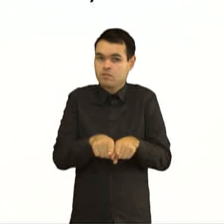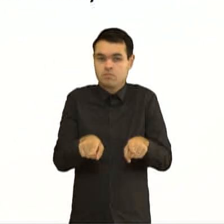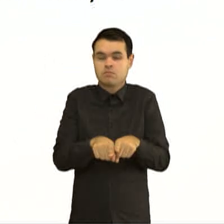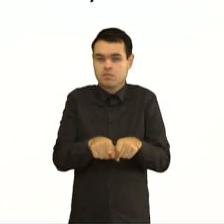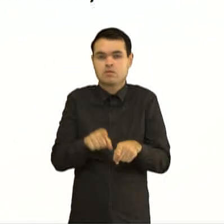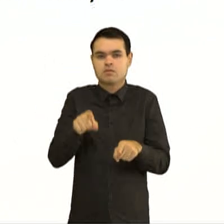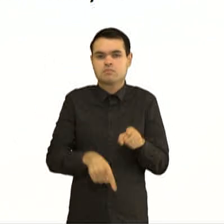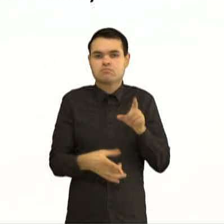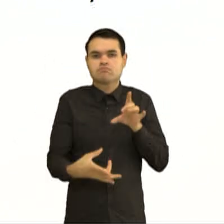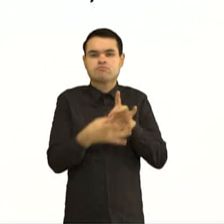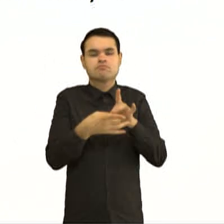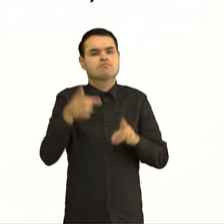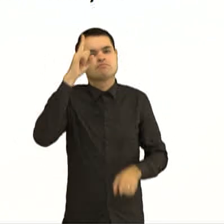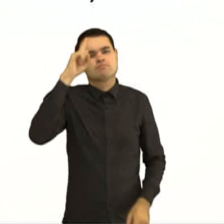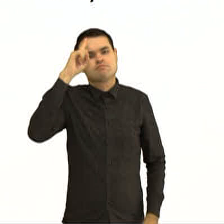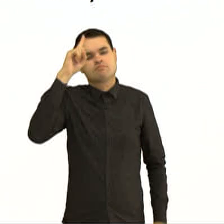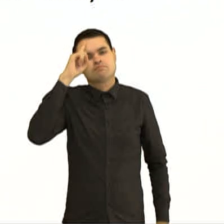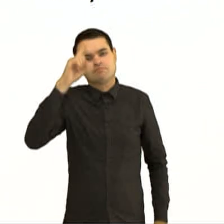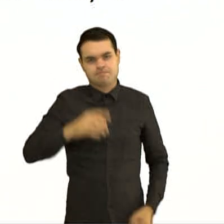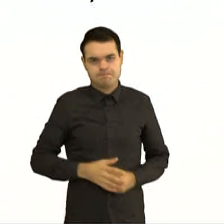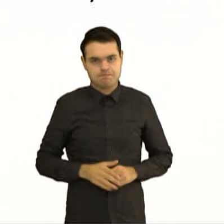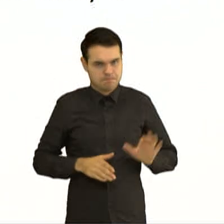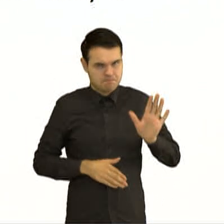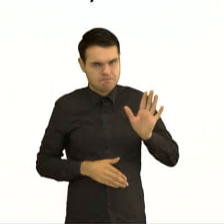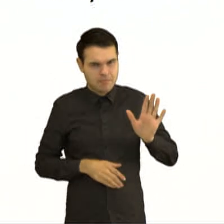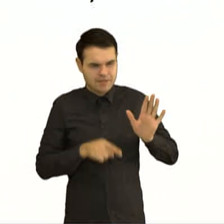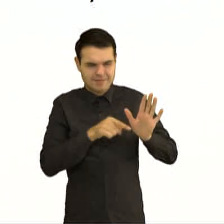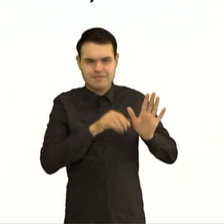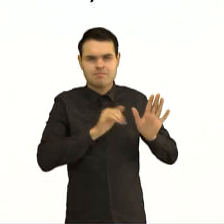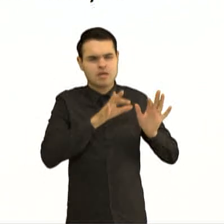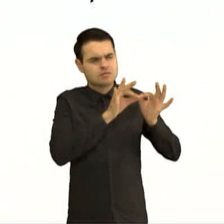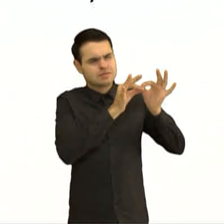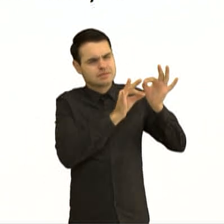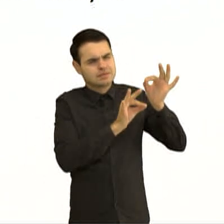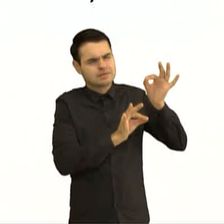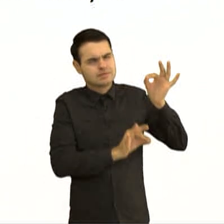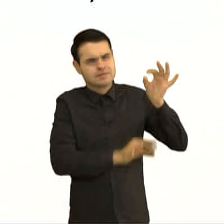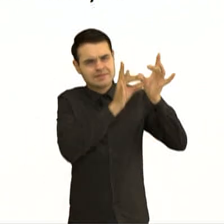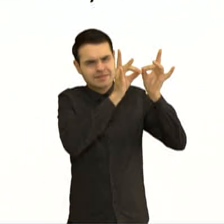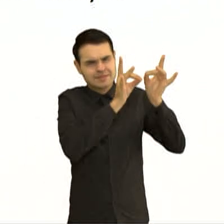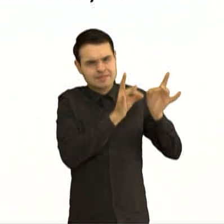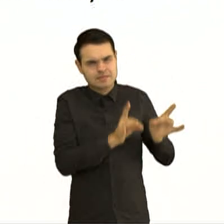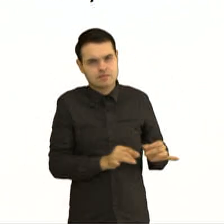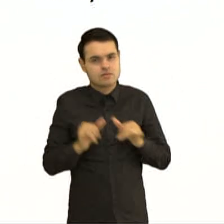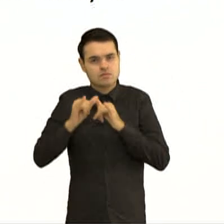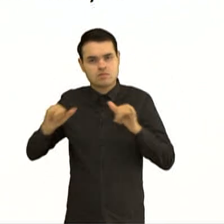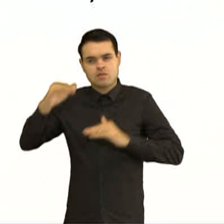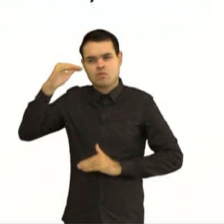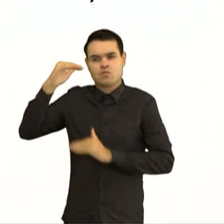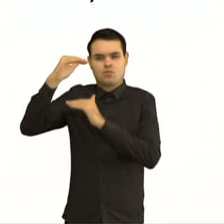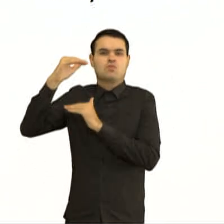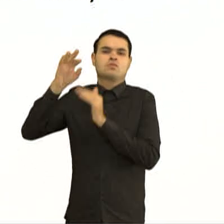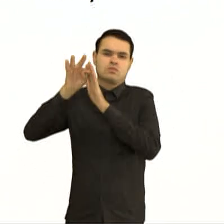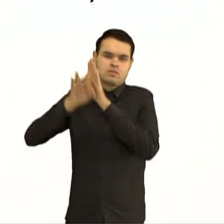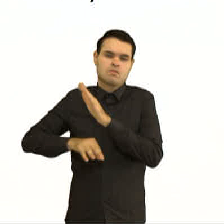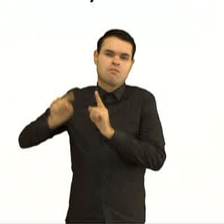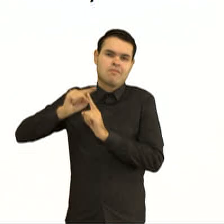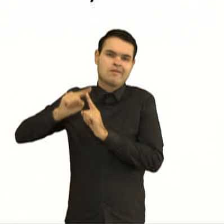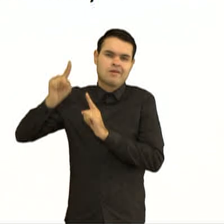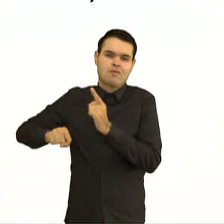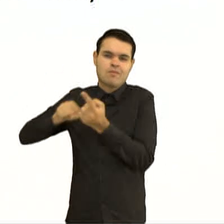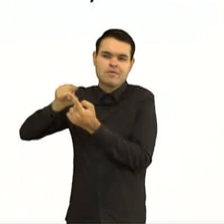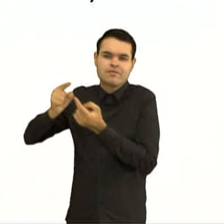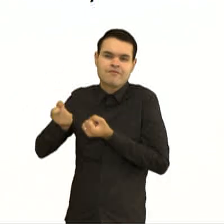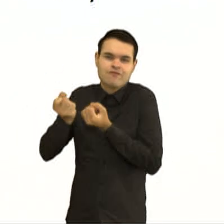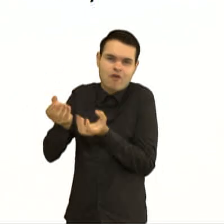que está presente em nosso dia a dia. Porém, ele é mais extenso e mais detalhado. A notícia é um texto mais curto, porque o objetivo